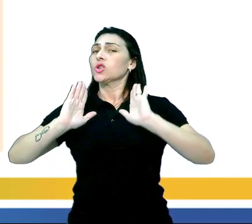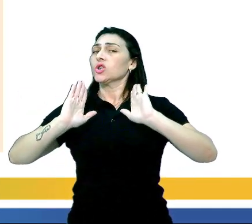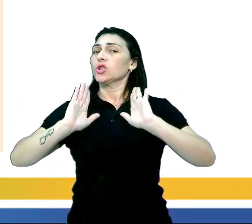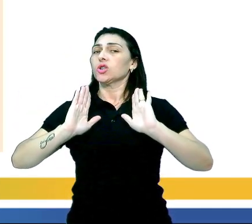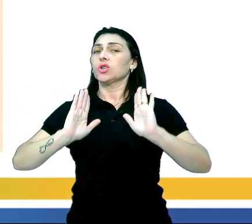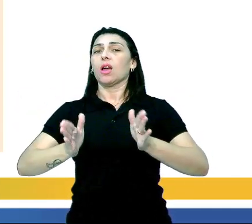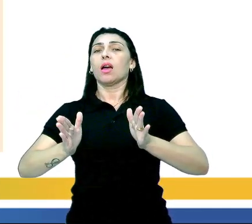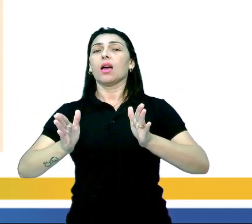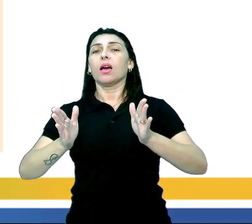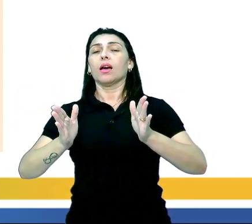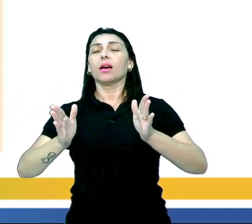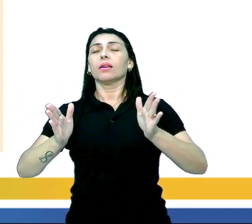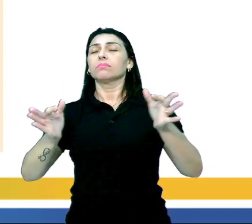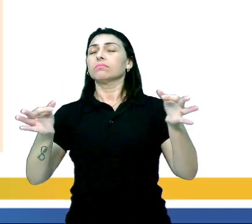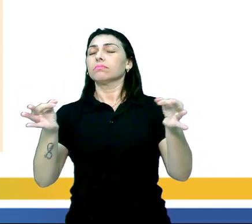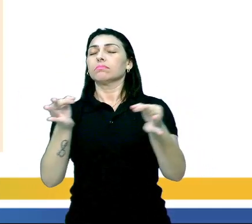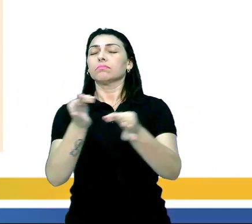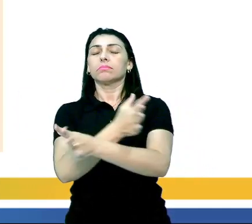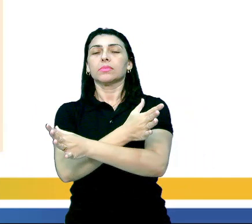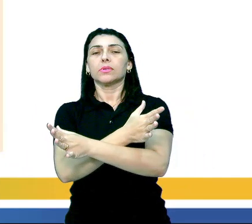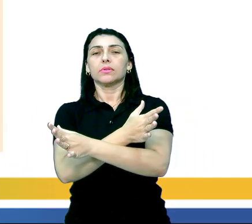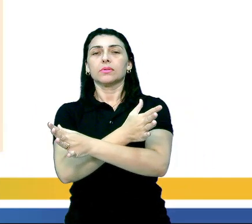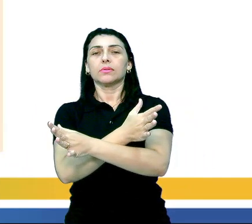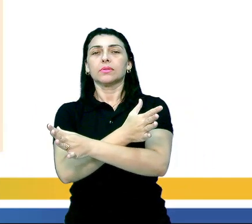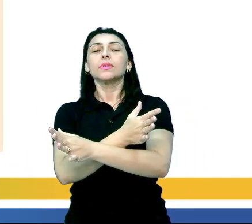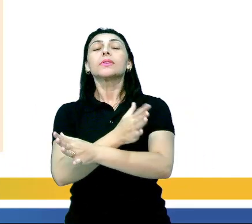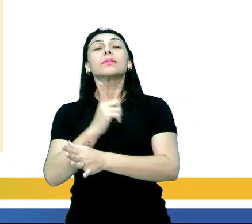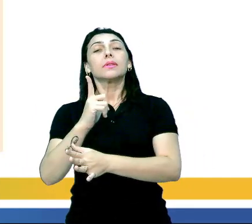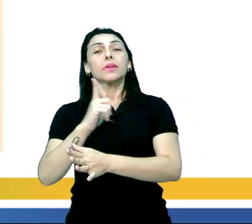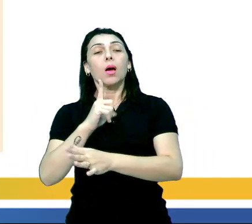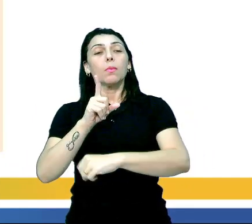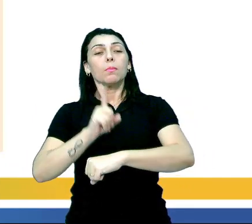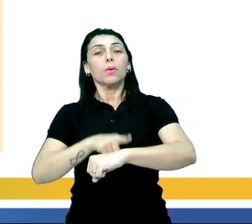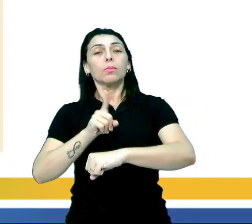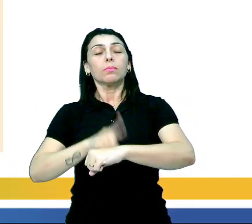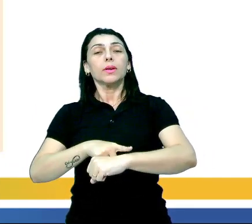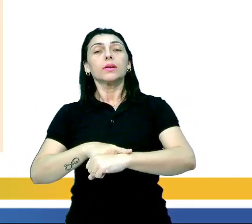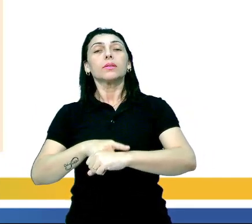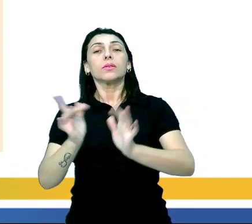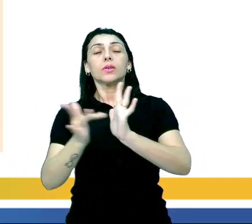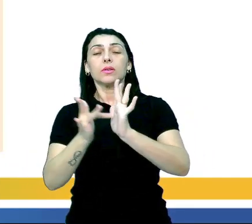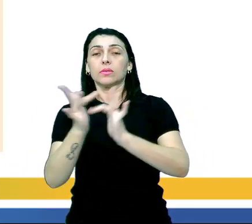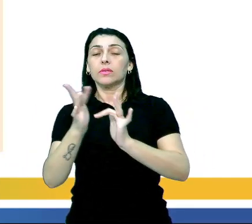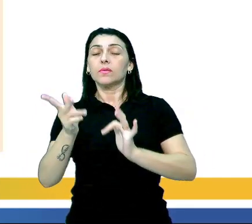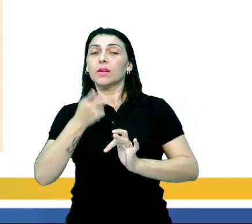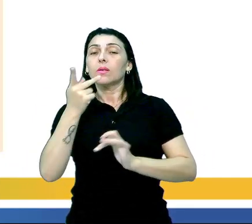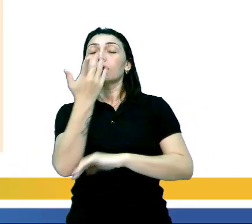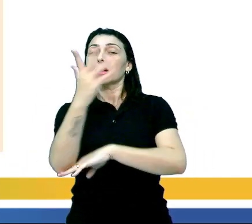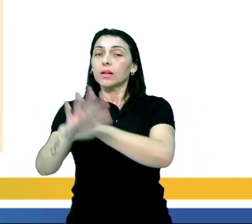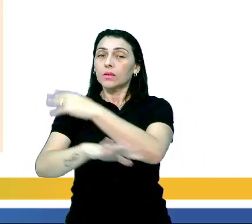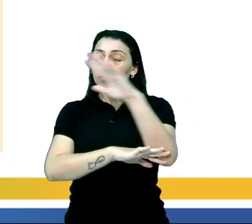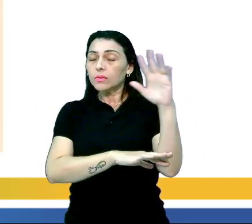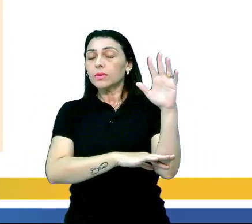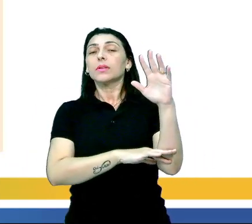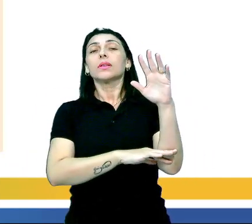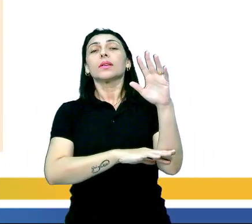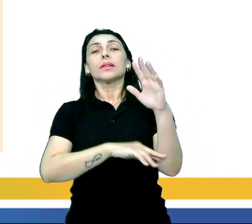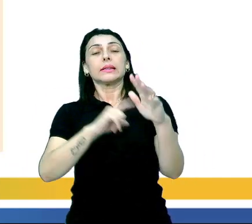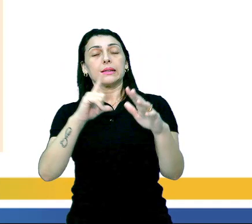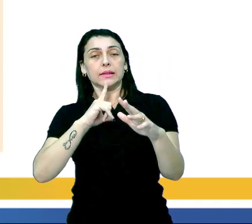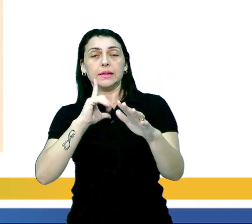estava morrendo, está tudo consumado. Então, haverá um momento que a natureza também, que todas as coisas que